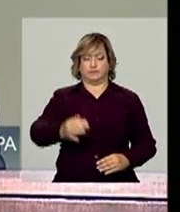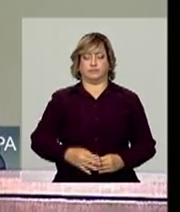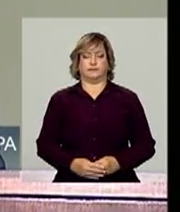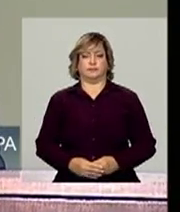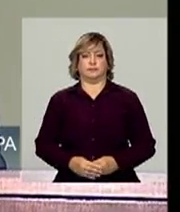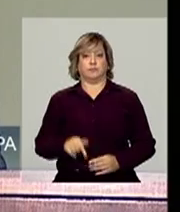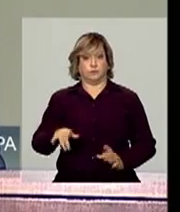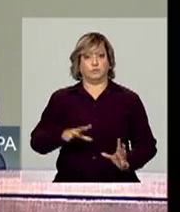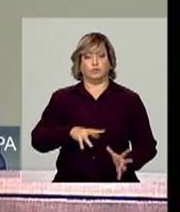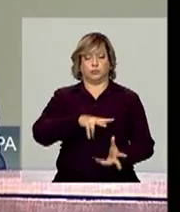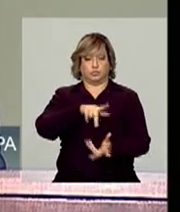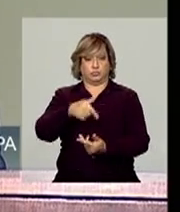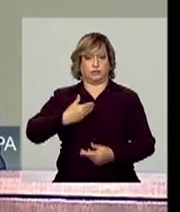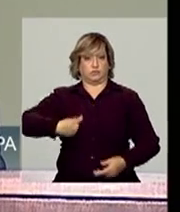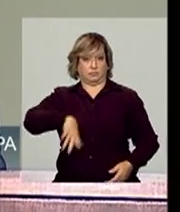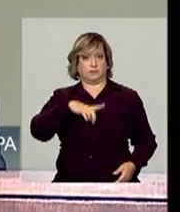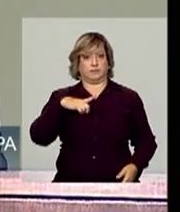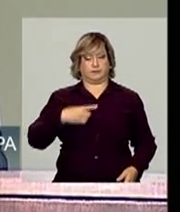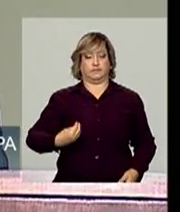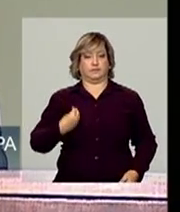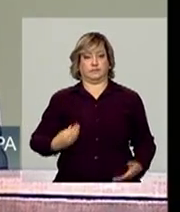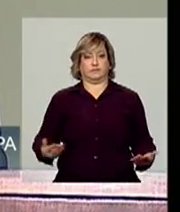O mundo em que vivemos